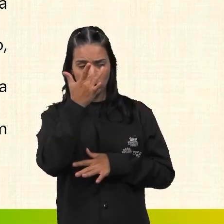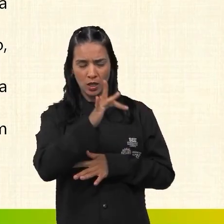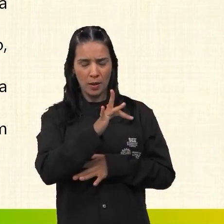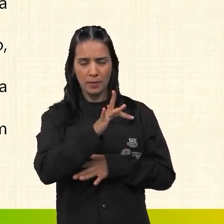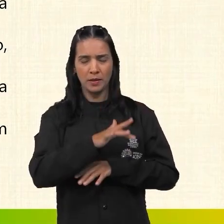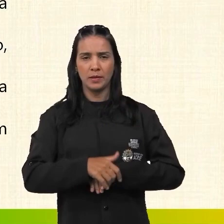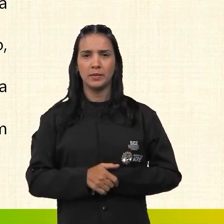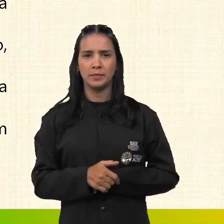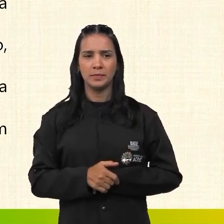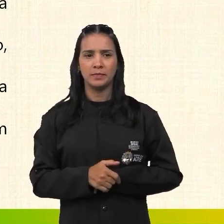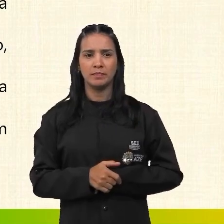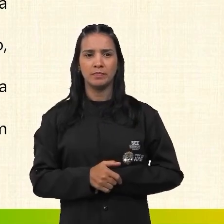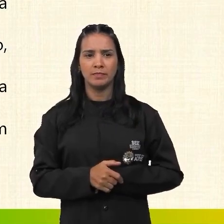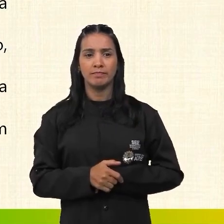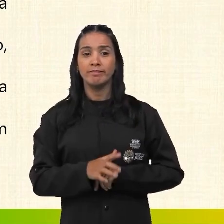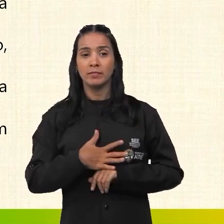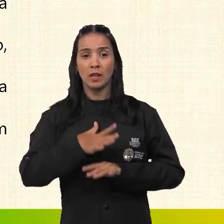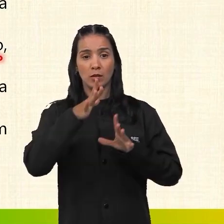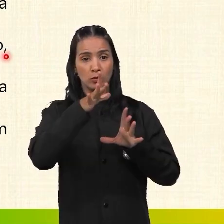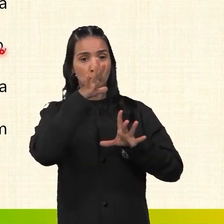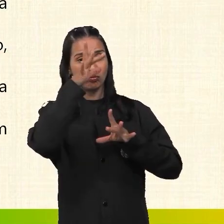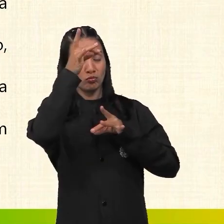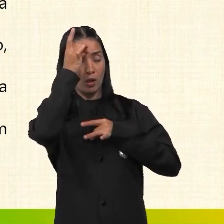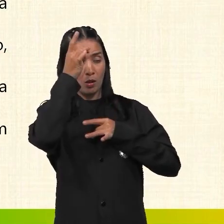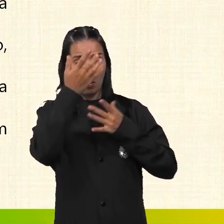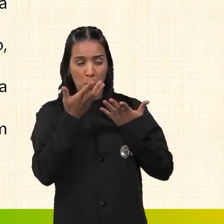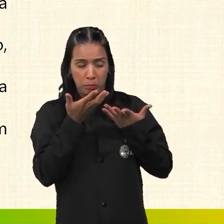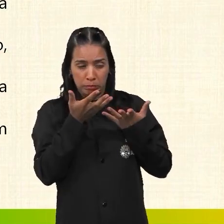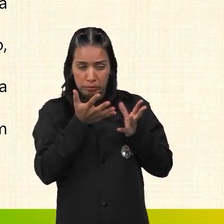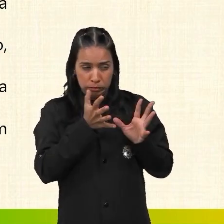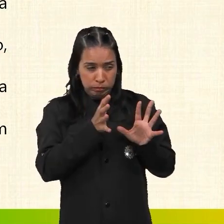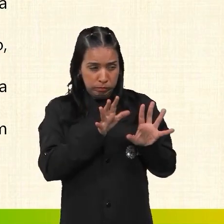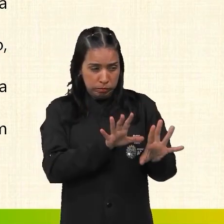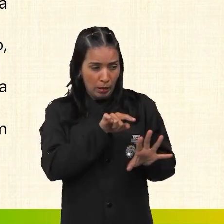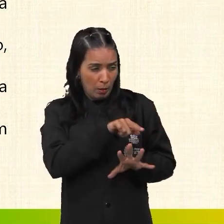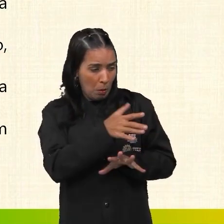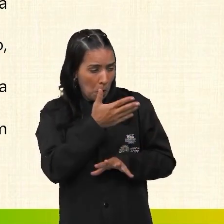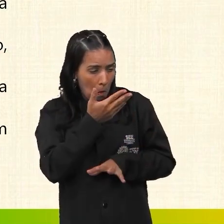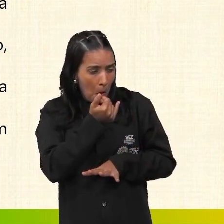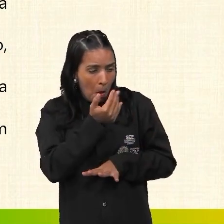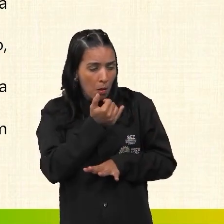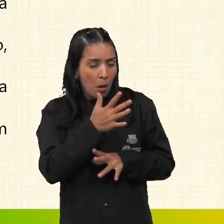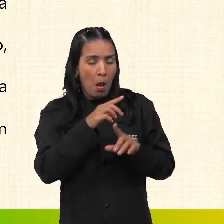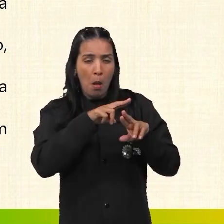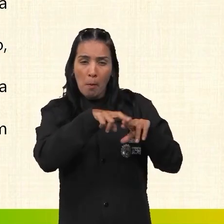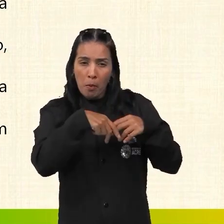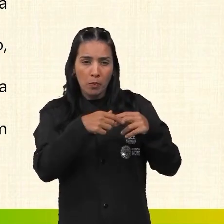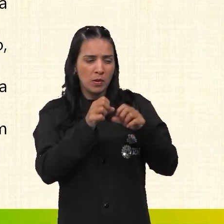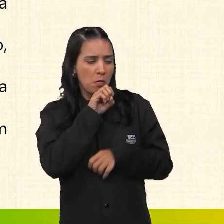Letra C. O personagem não gosta do alimento, expressando reação de nojo.